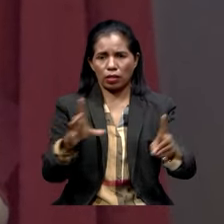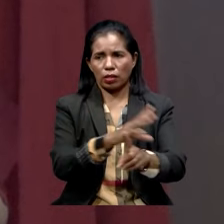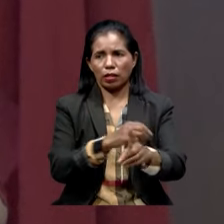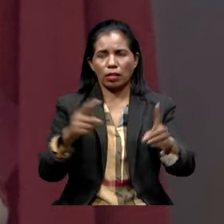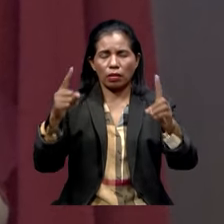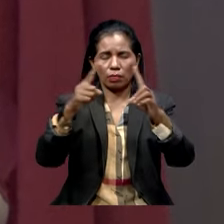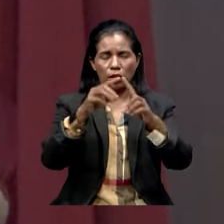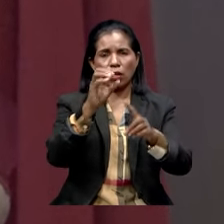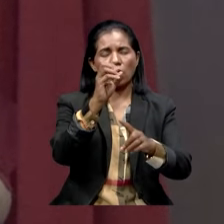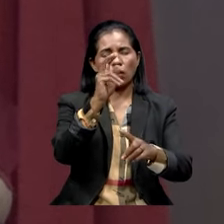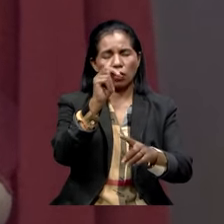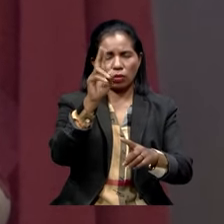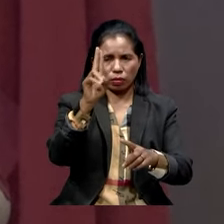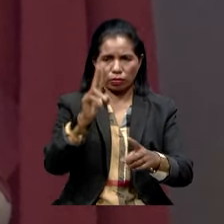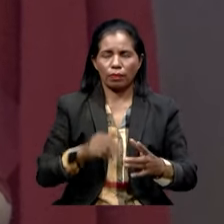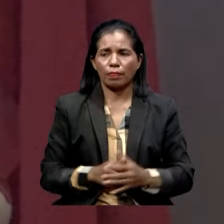pela ONU.